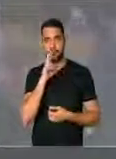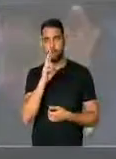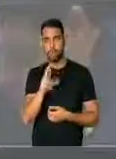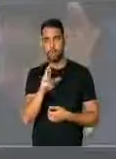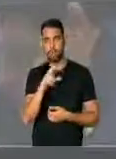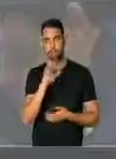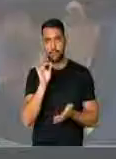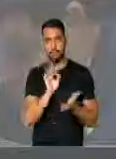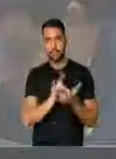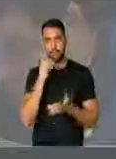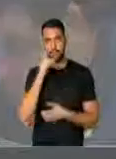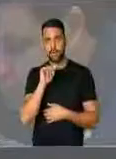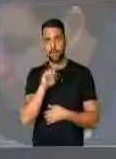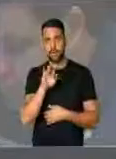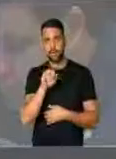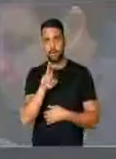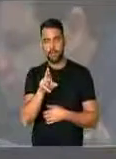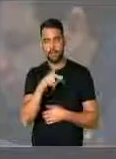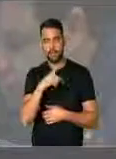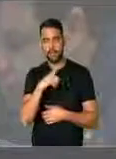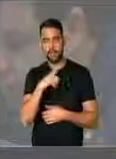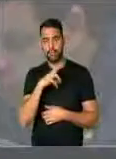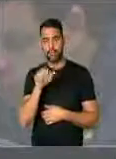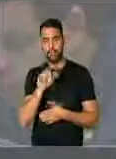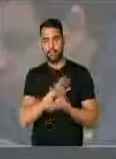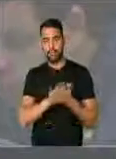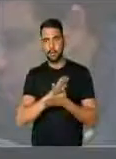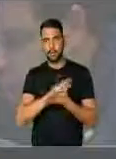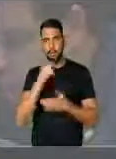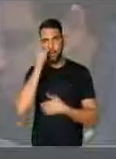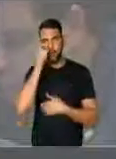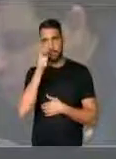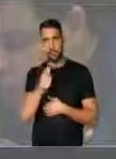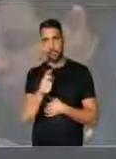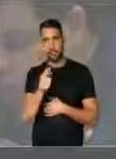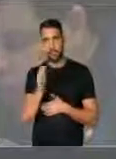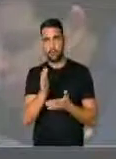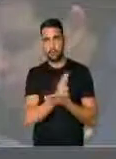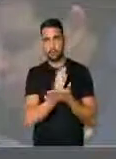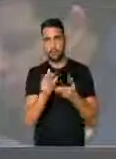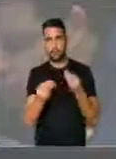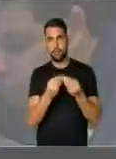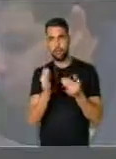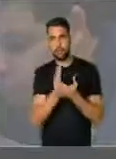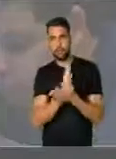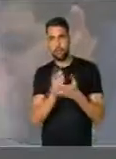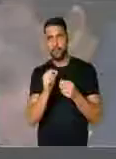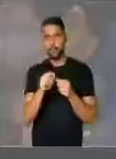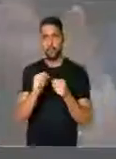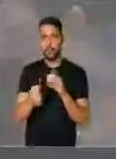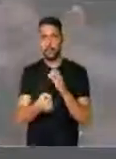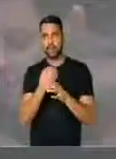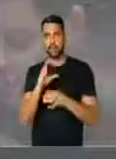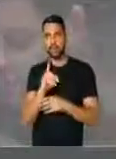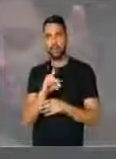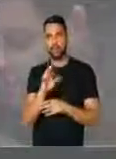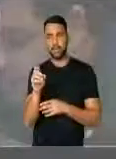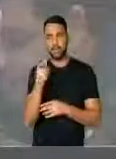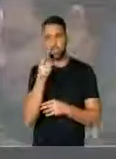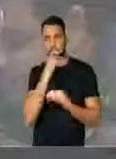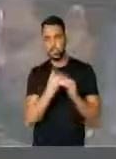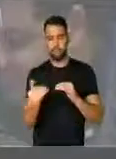respondendo prontamente ao deputado Glauber, também nunca foi a nossa intenção, de alguma forma, estabelecer que a